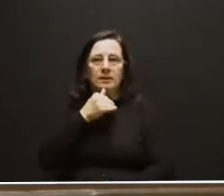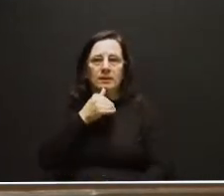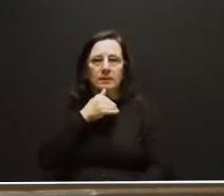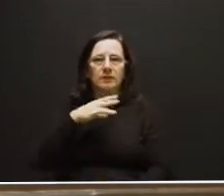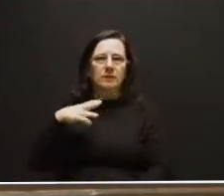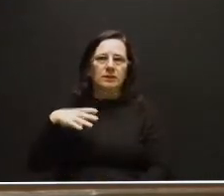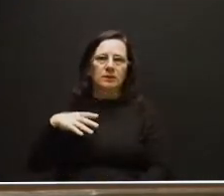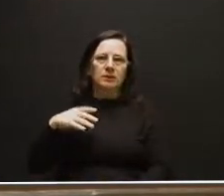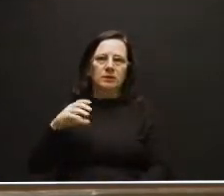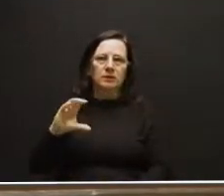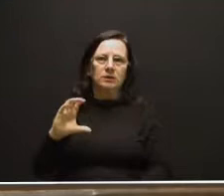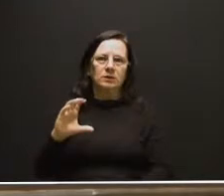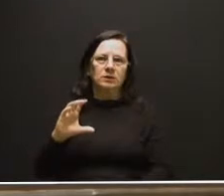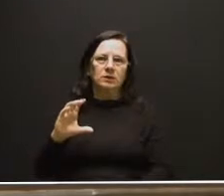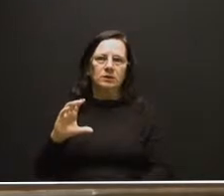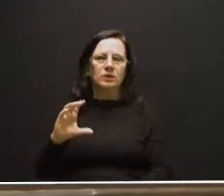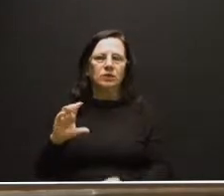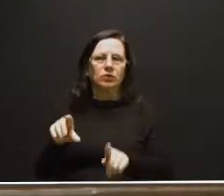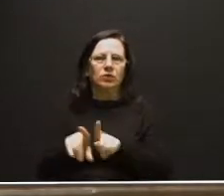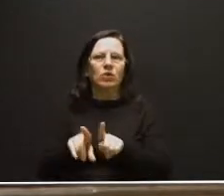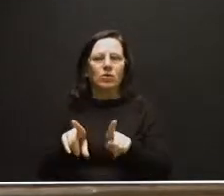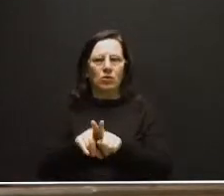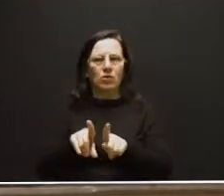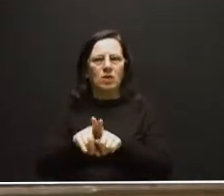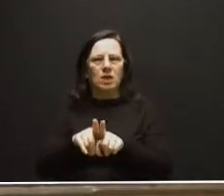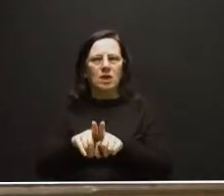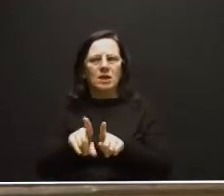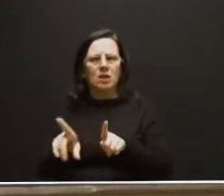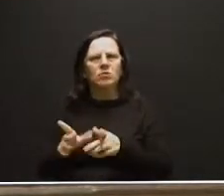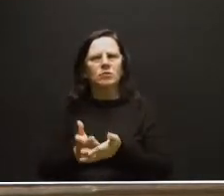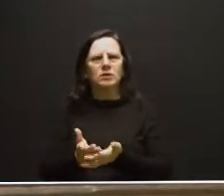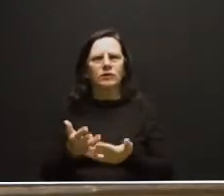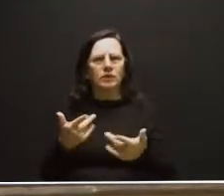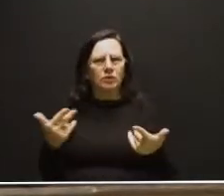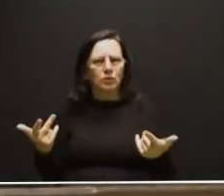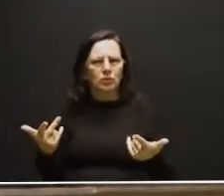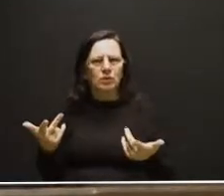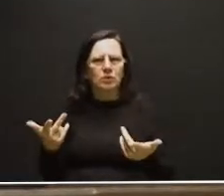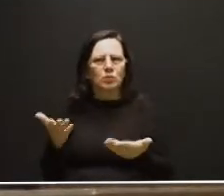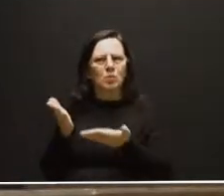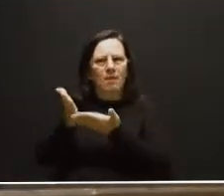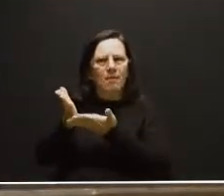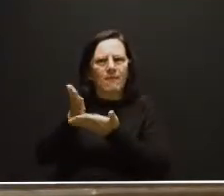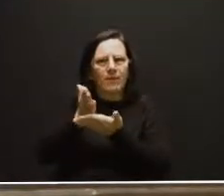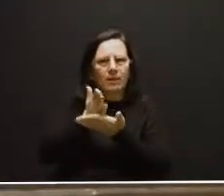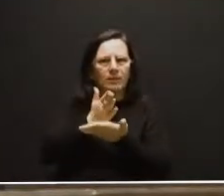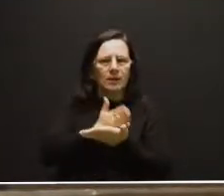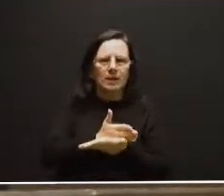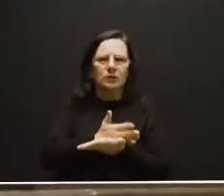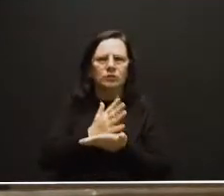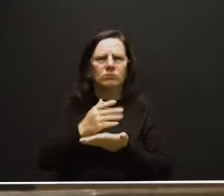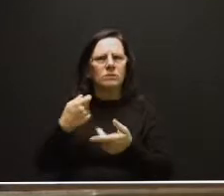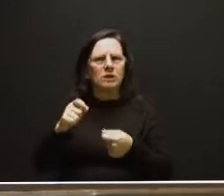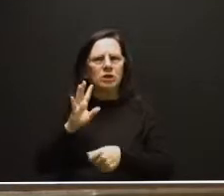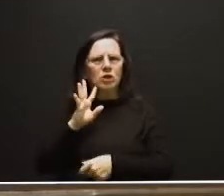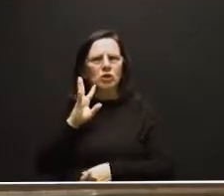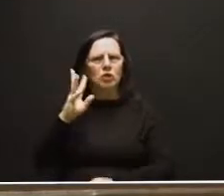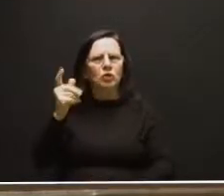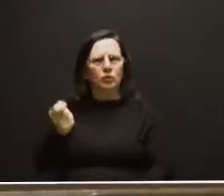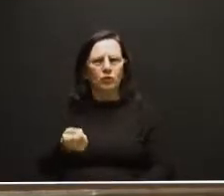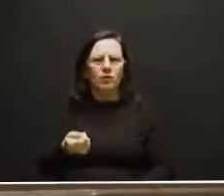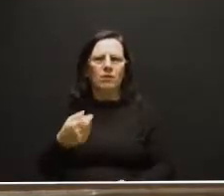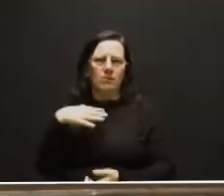acostumado a da aspirina para tratar câncer é muito complicado isso vereador por que não resolver logo com a quimioterapia